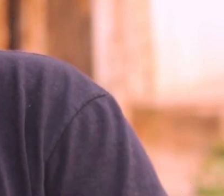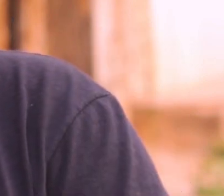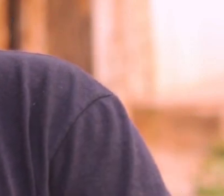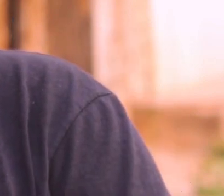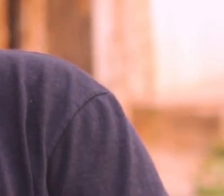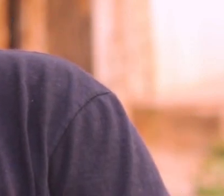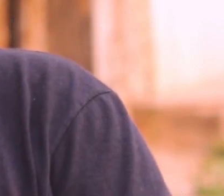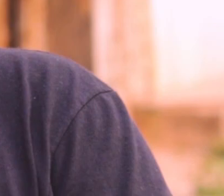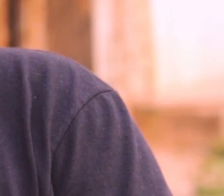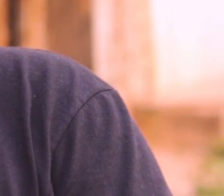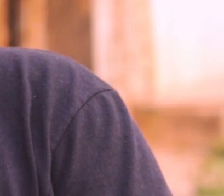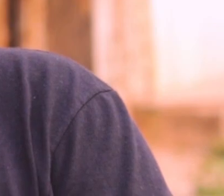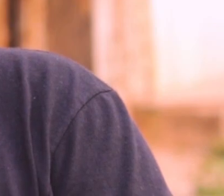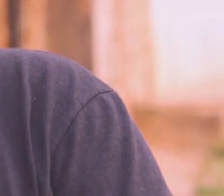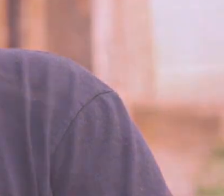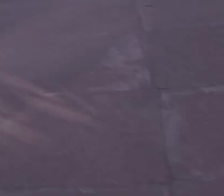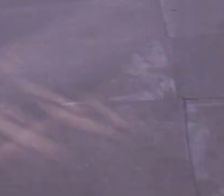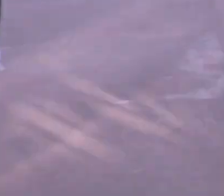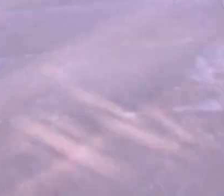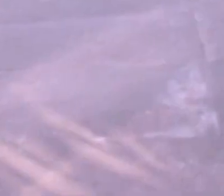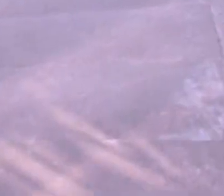diante.